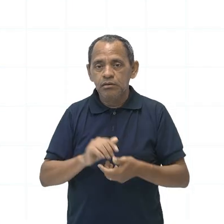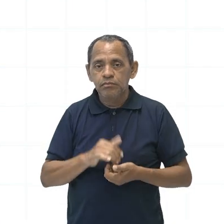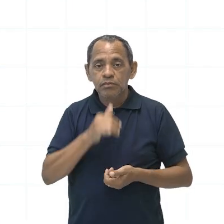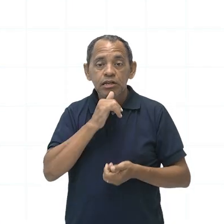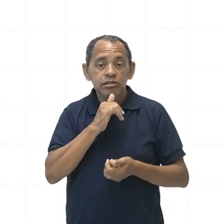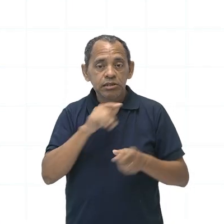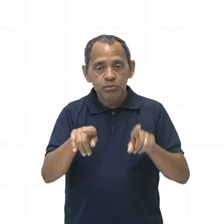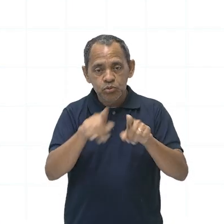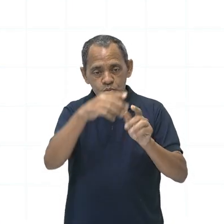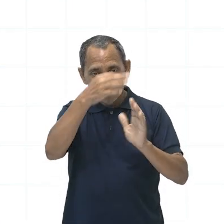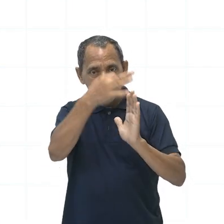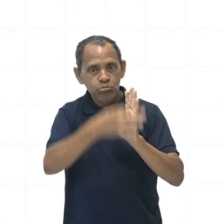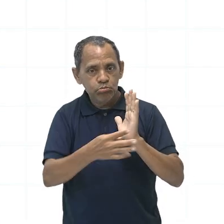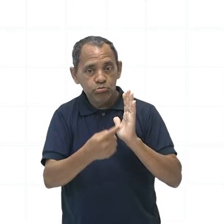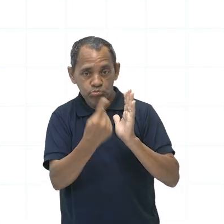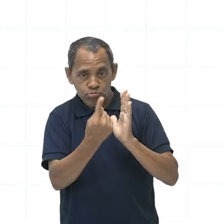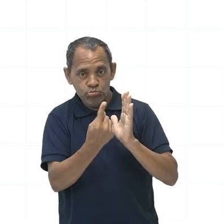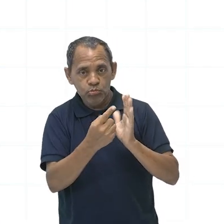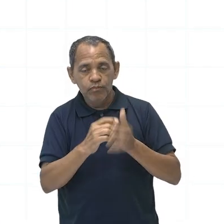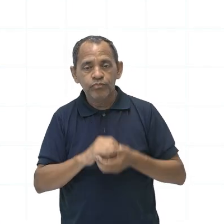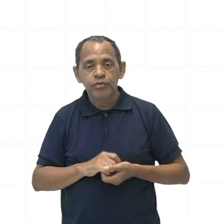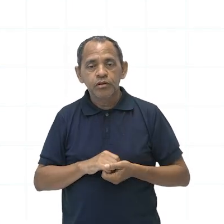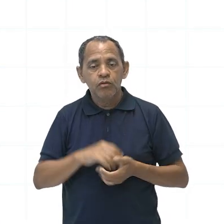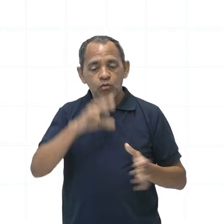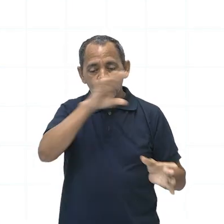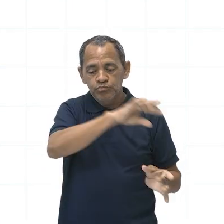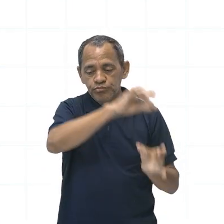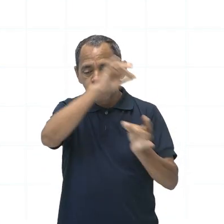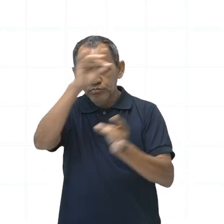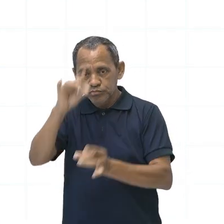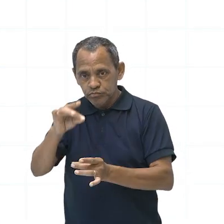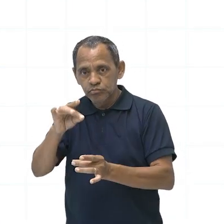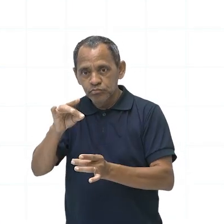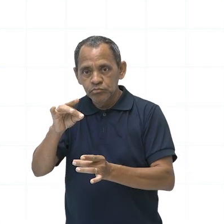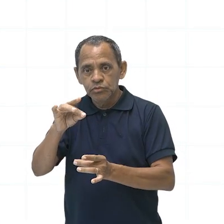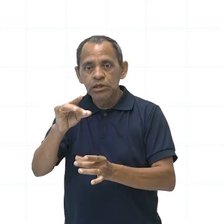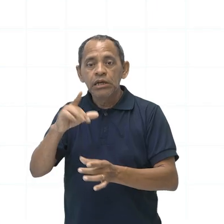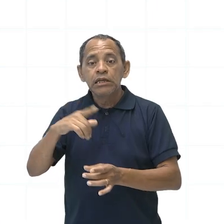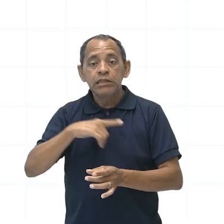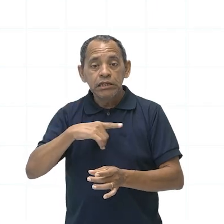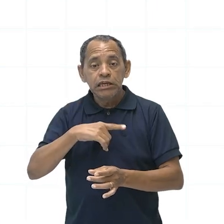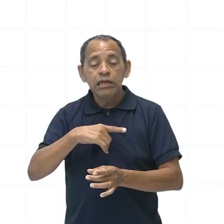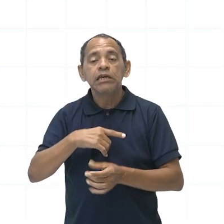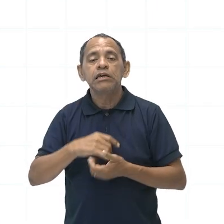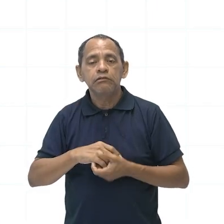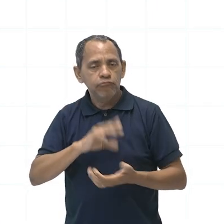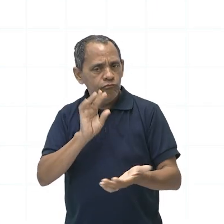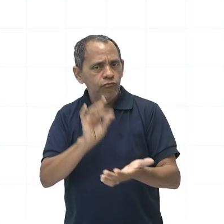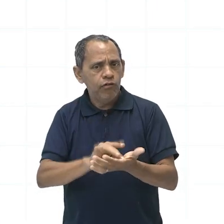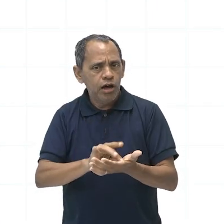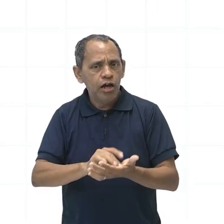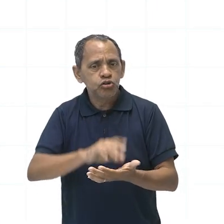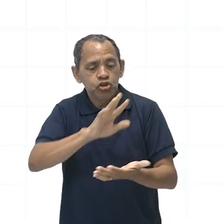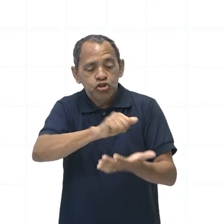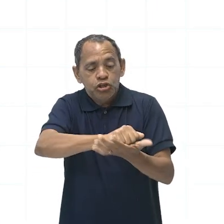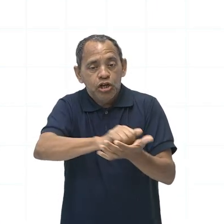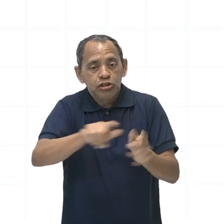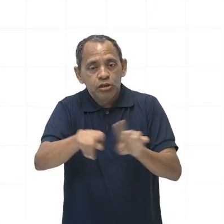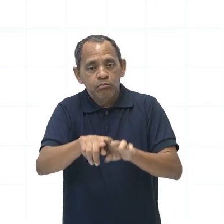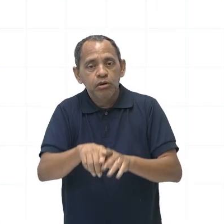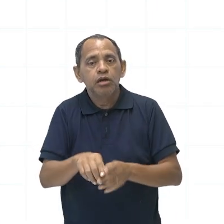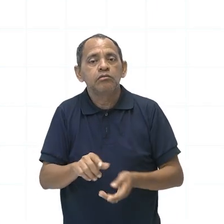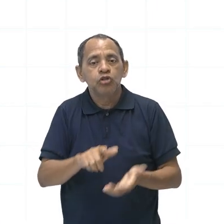jornalística virtual, que tem por base fatos realmente acontecidos e documentados, não é? E